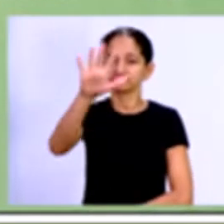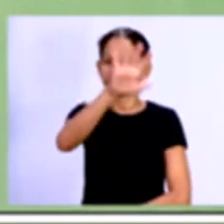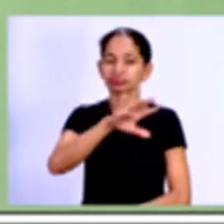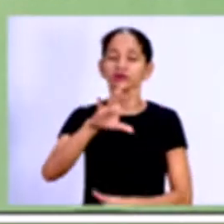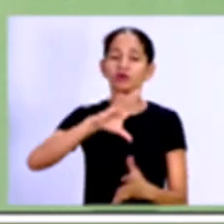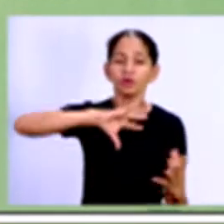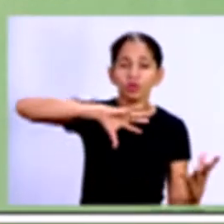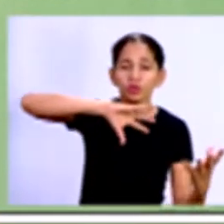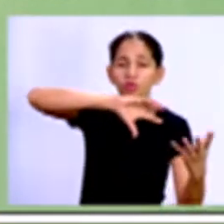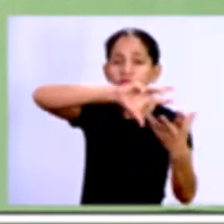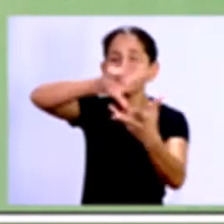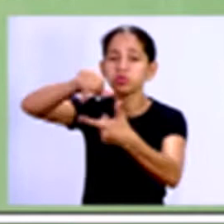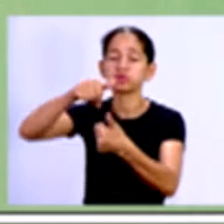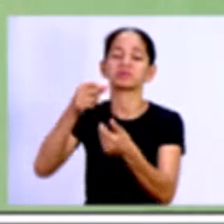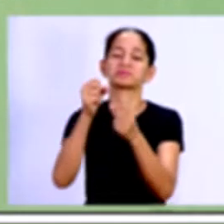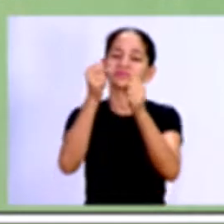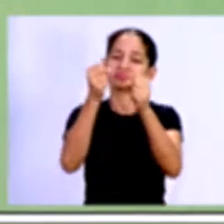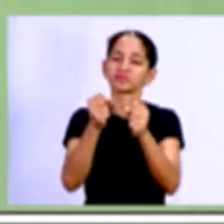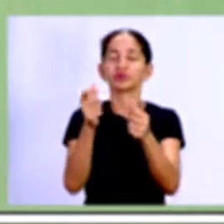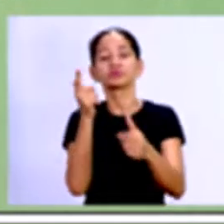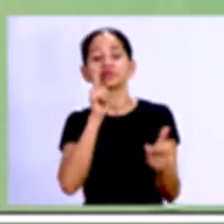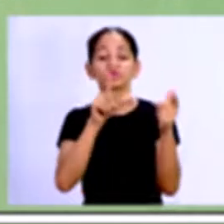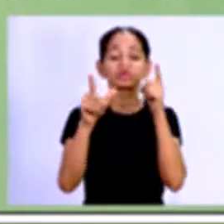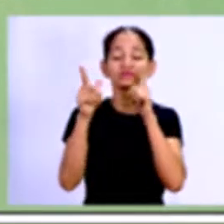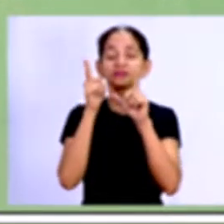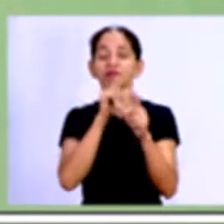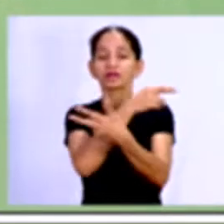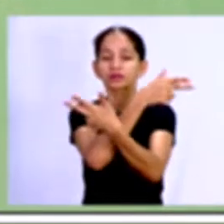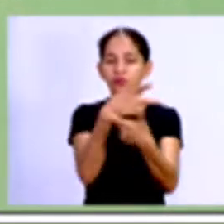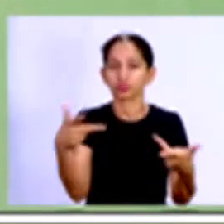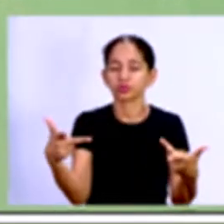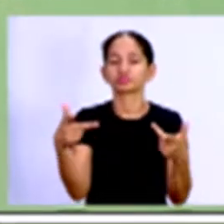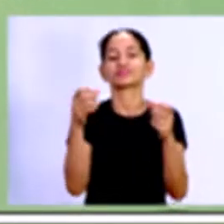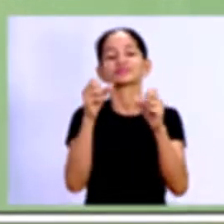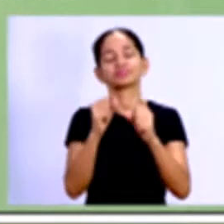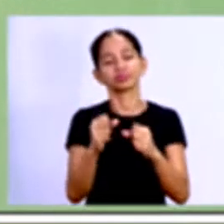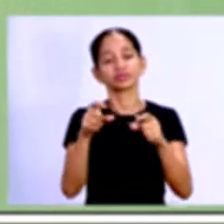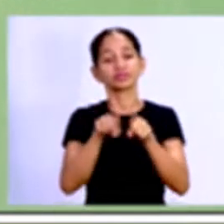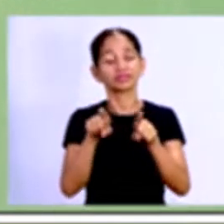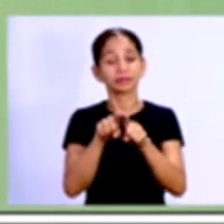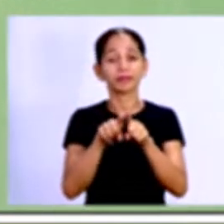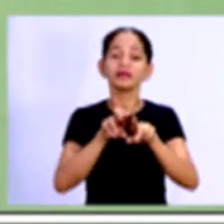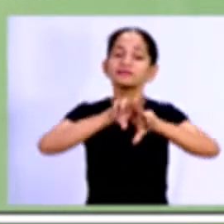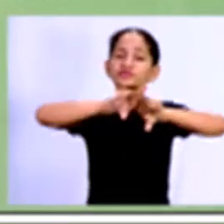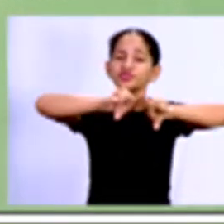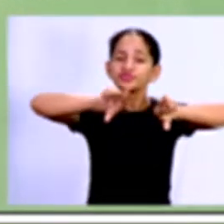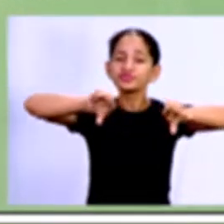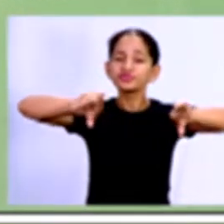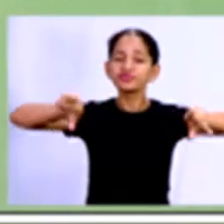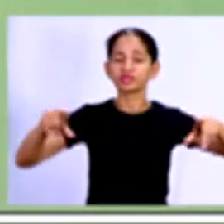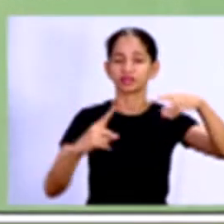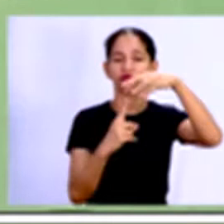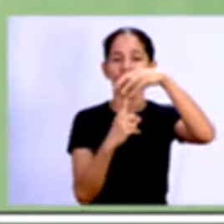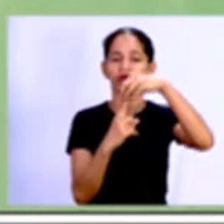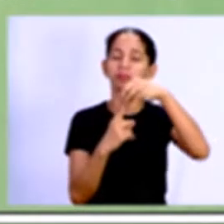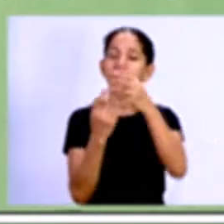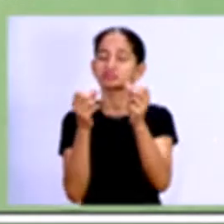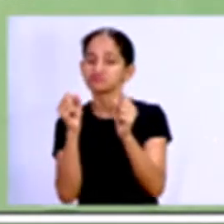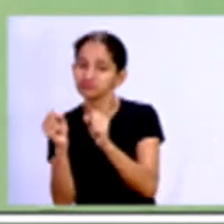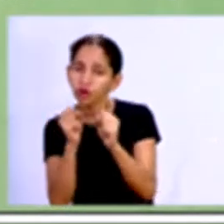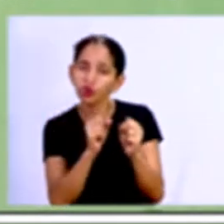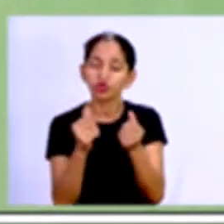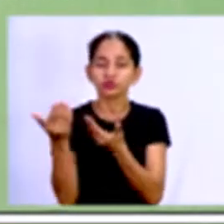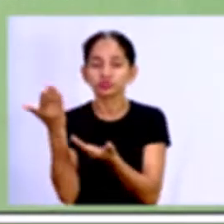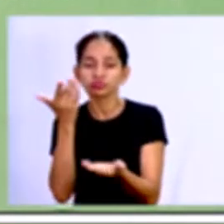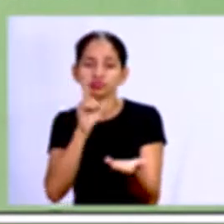comunicam em todo o mundo, carregada de uma enorme variedade de informações e